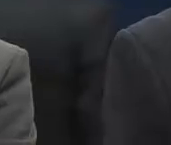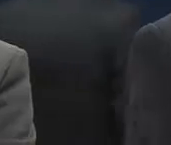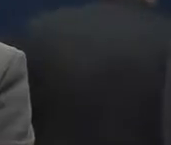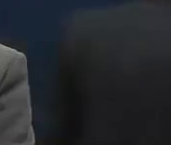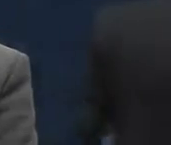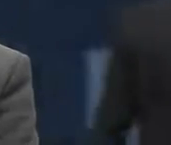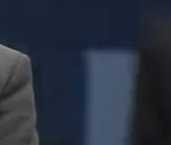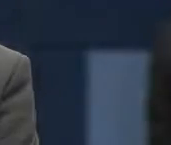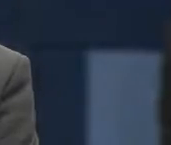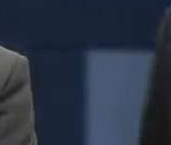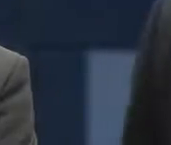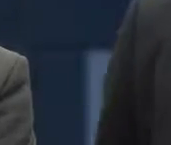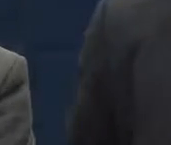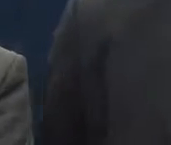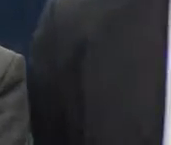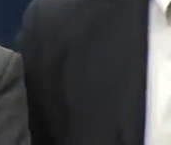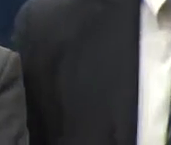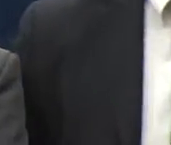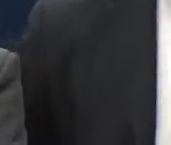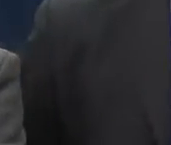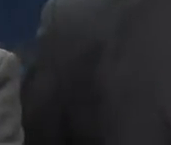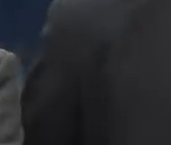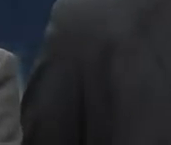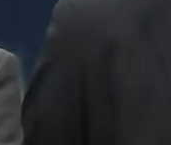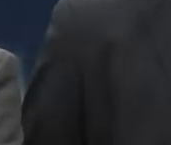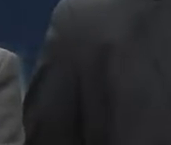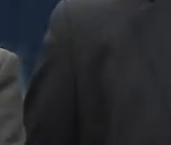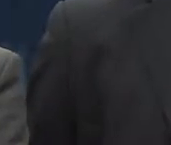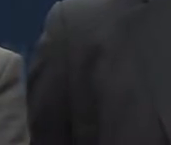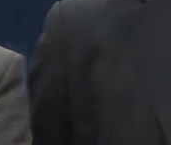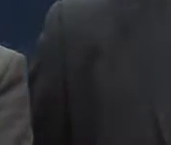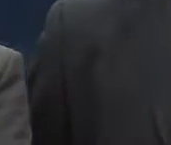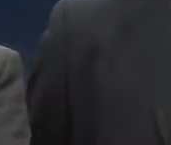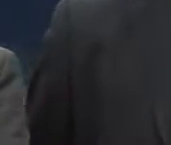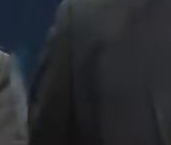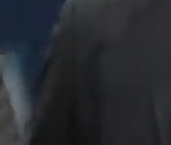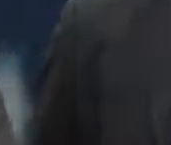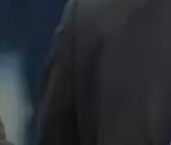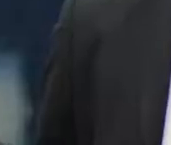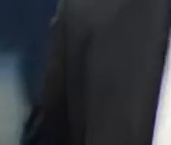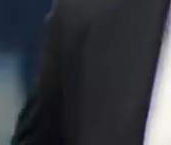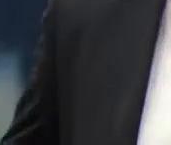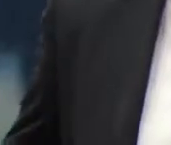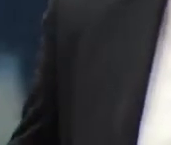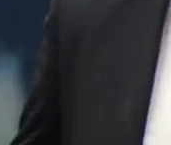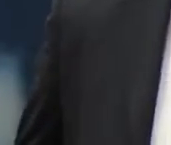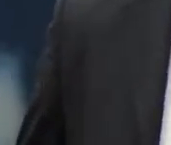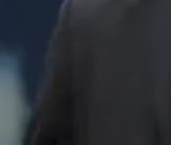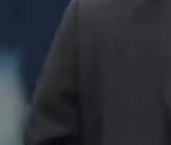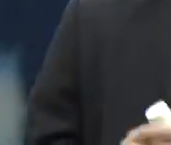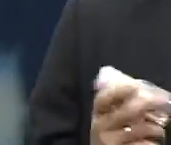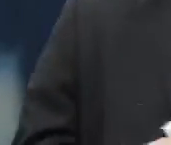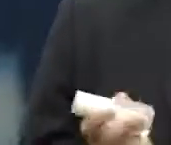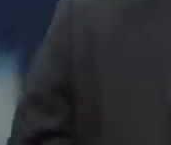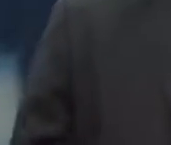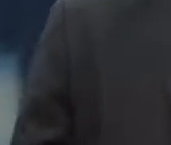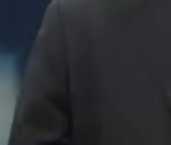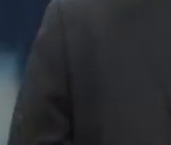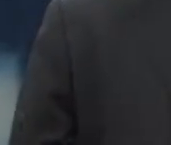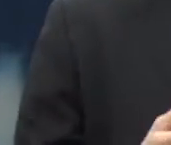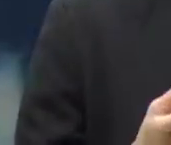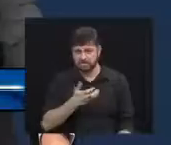atenção para a crise que o país vive e que todos os políticos precisam fazer uma reflexão, já que toda a classe está